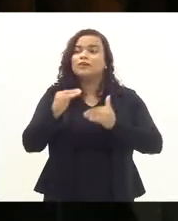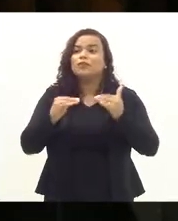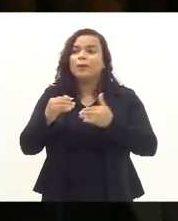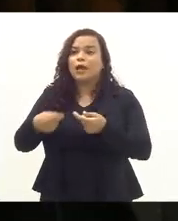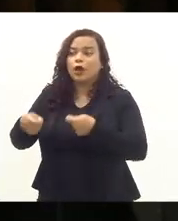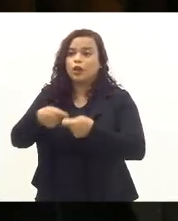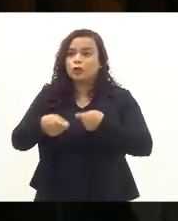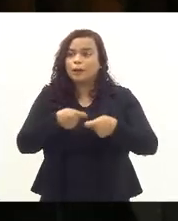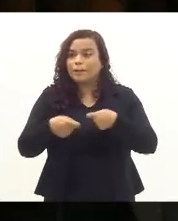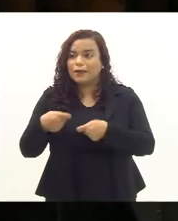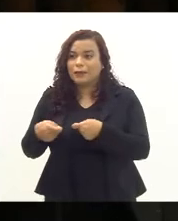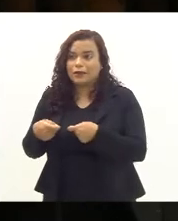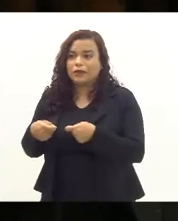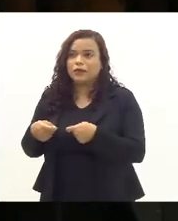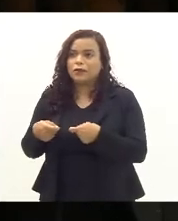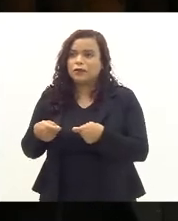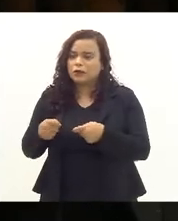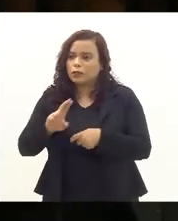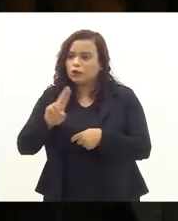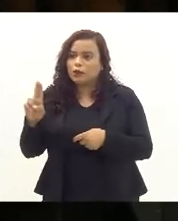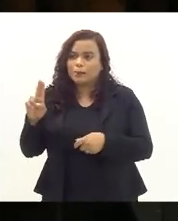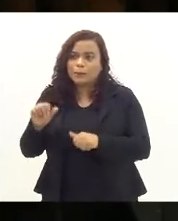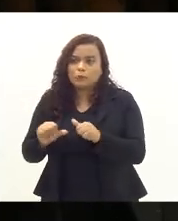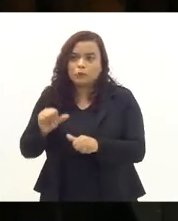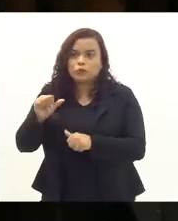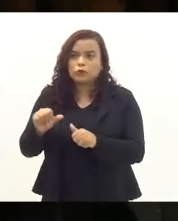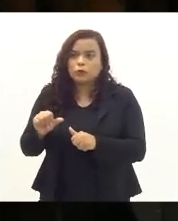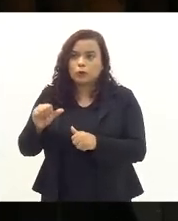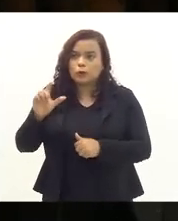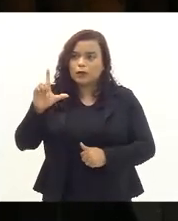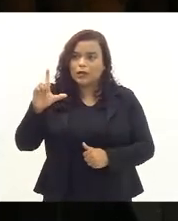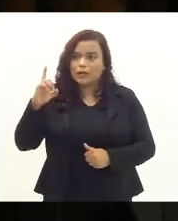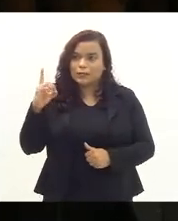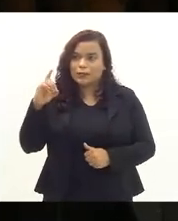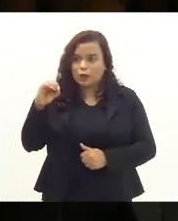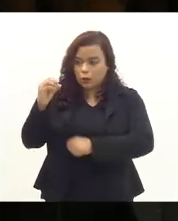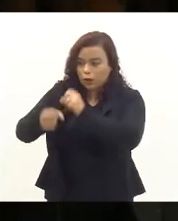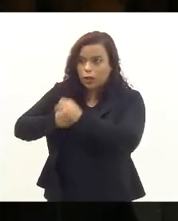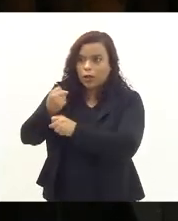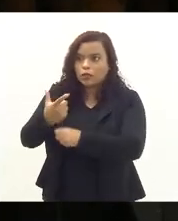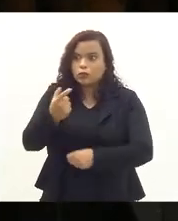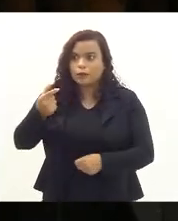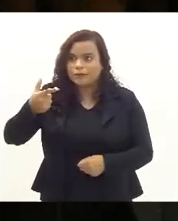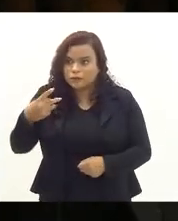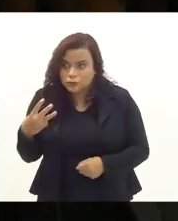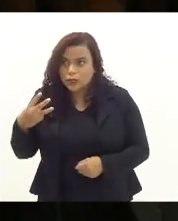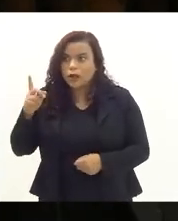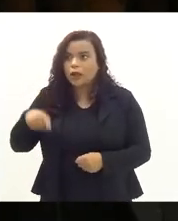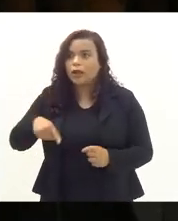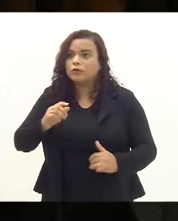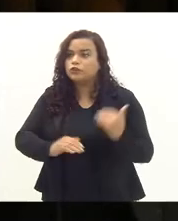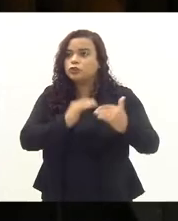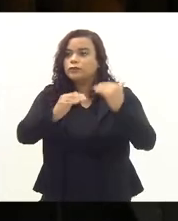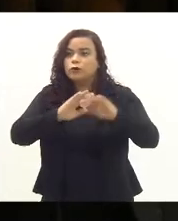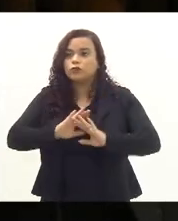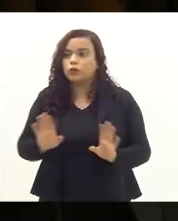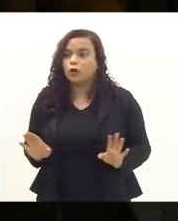só mudou o nome agora na área de ordem 23 é apenas desenvolvimento